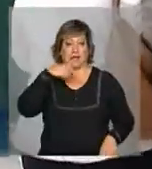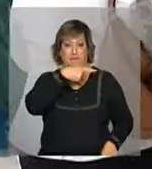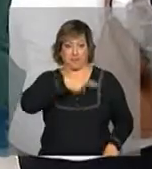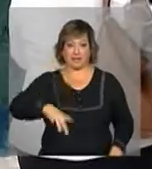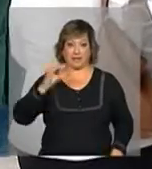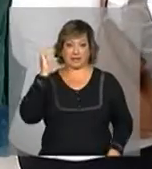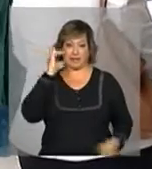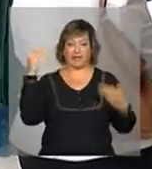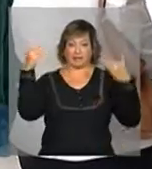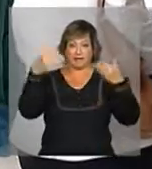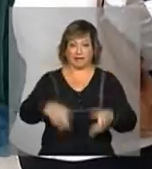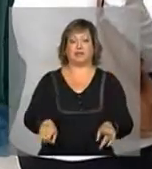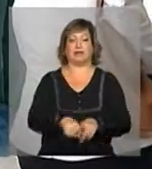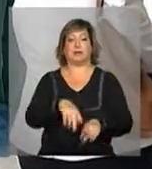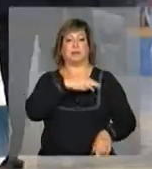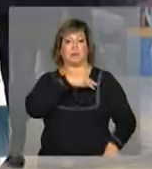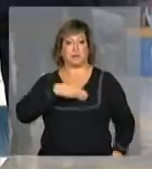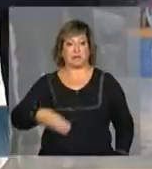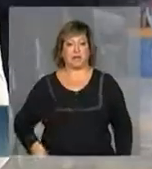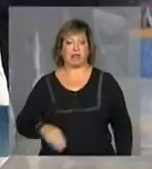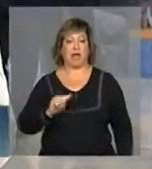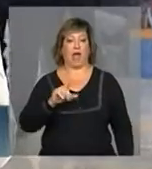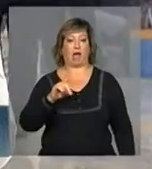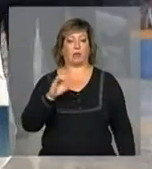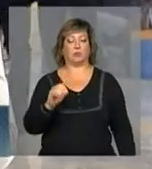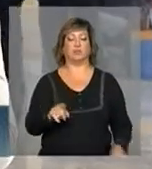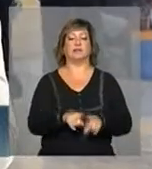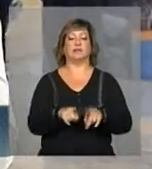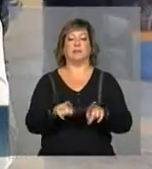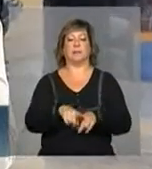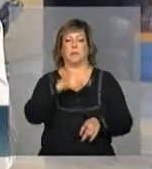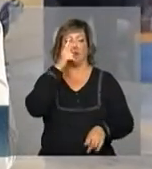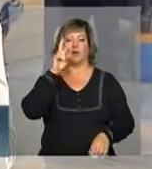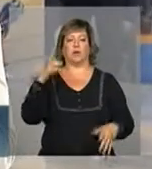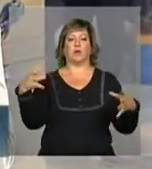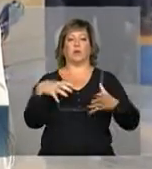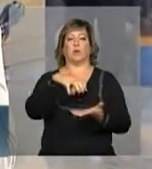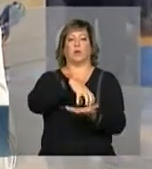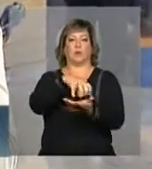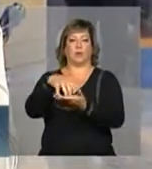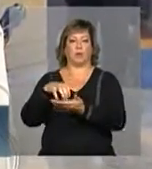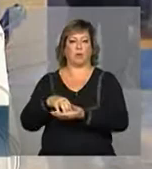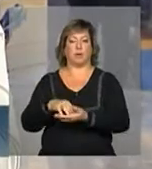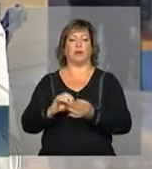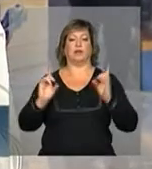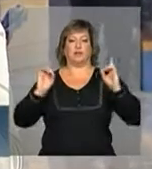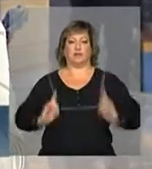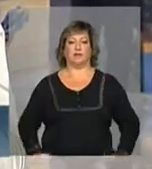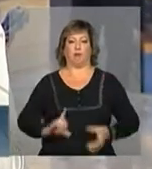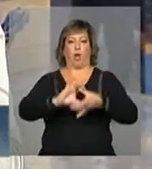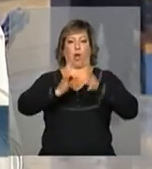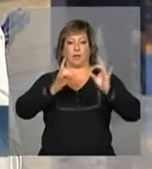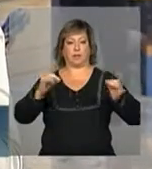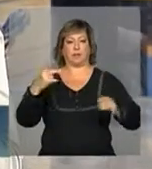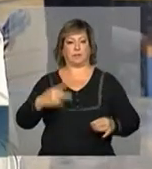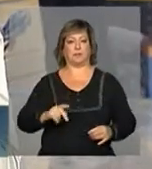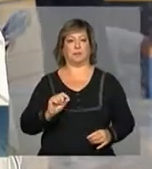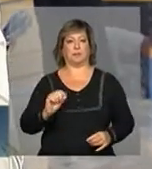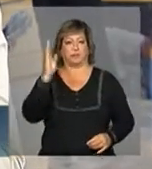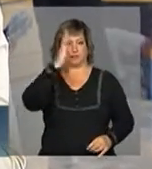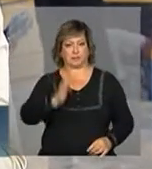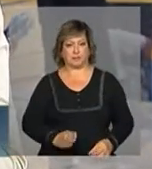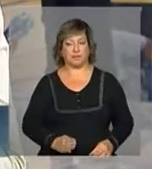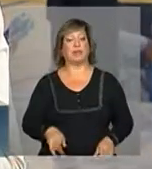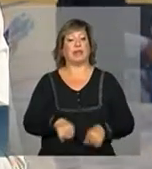Rousseff, o ministro do Esporte, Aldo Rebelo, e também representantes do Comitê Paralímpico Brasileiro. No evento também vão